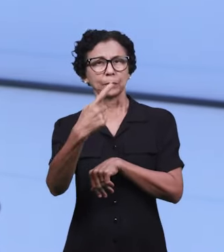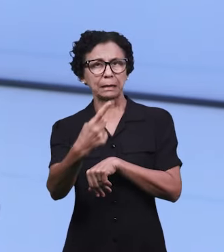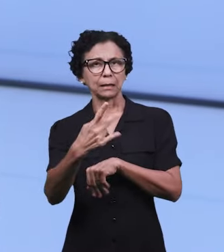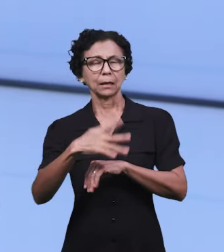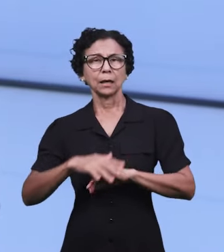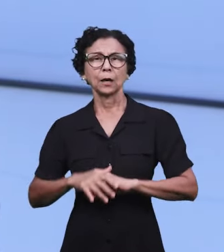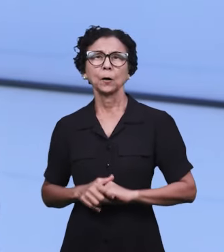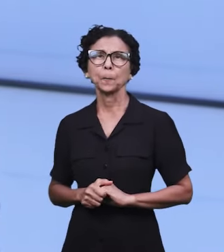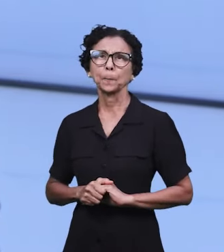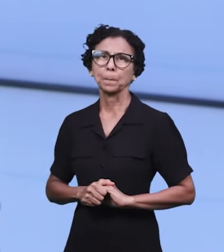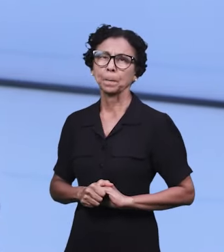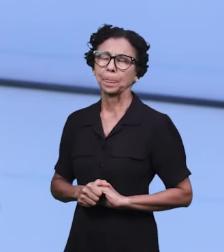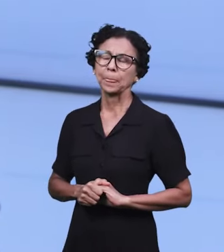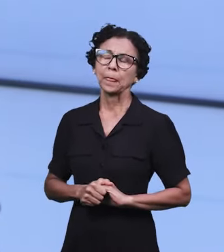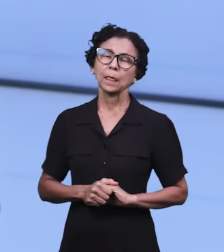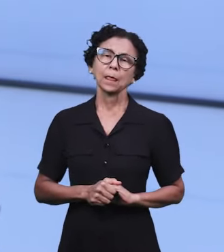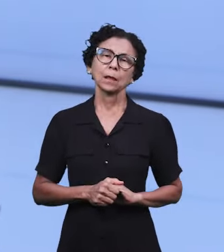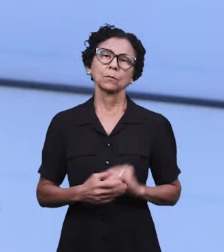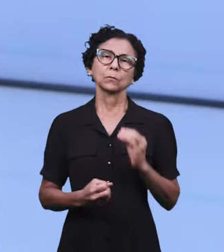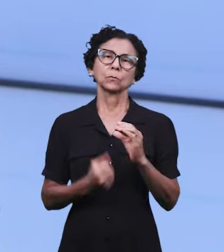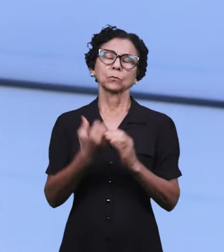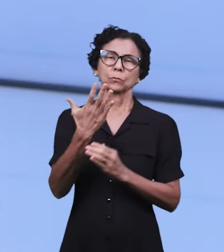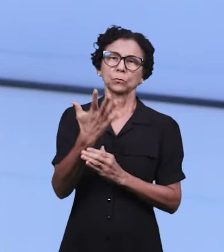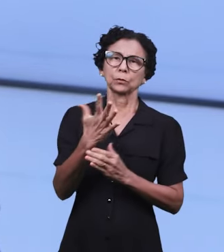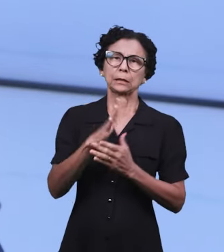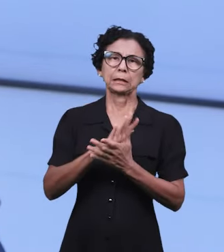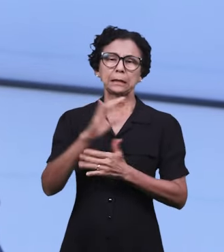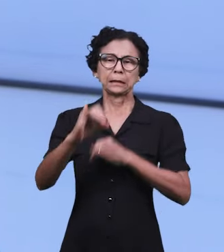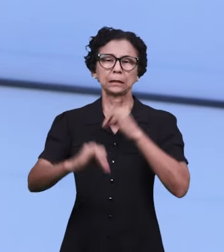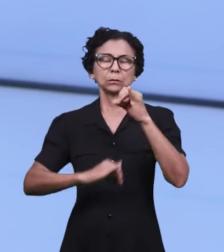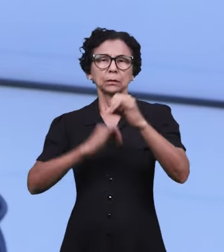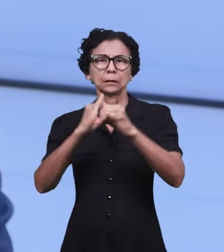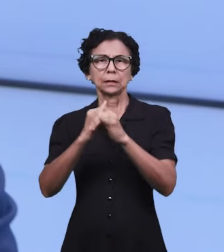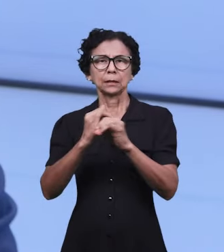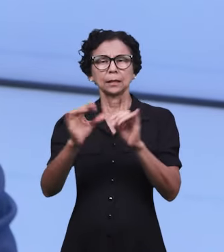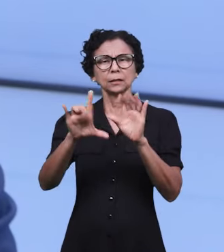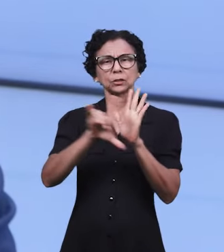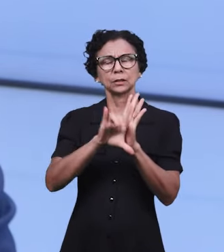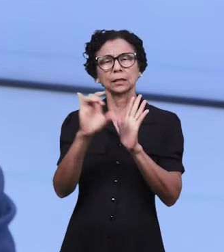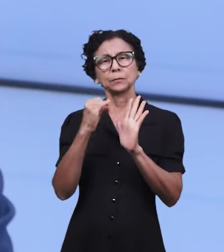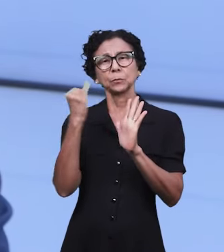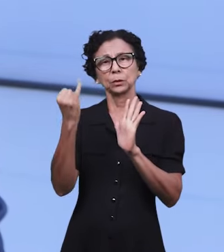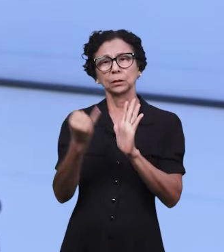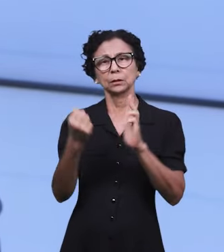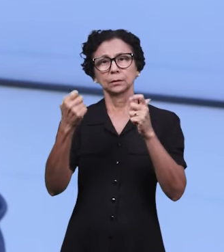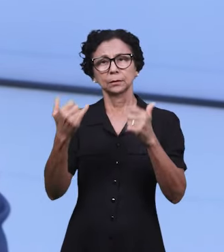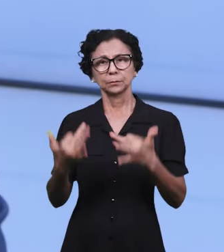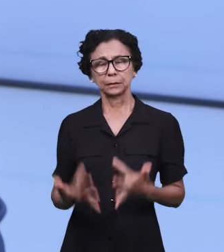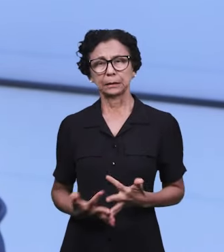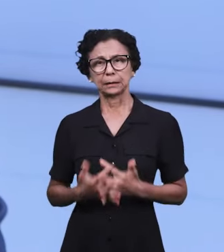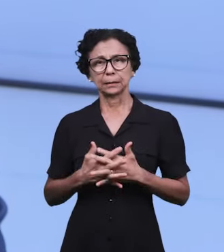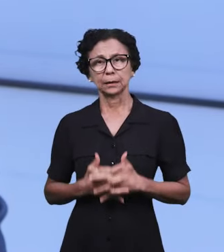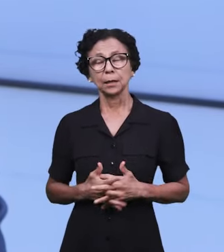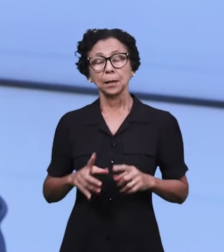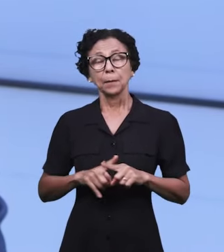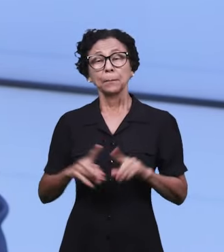Marco civil da internet que rege e explica muitas questões importantes sobre a internet mas os